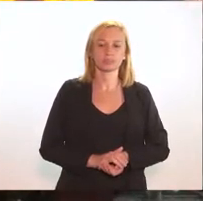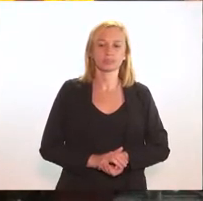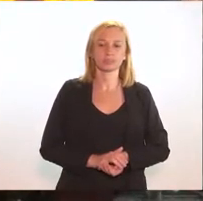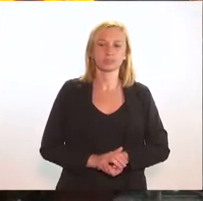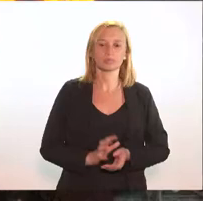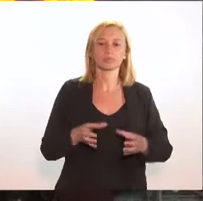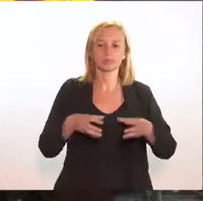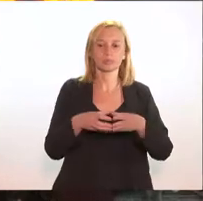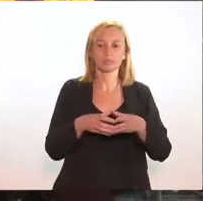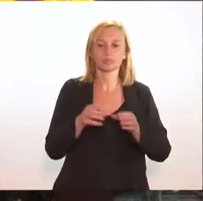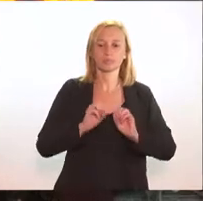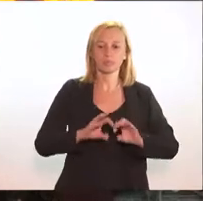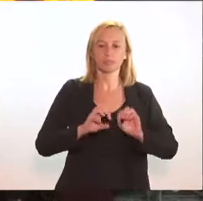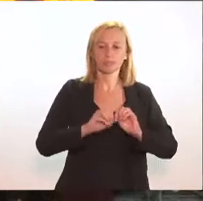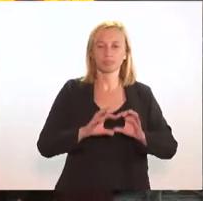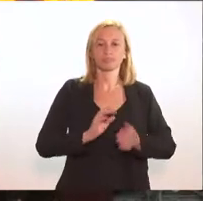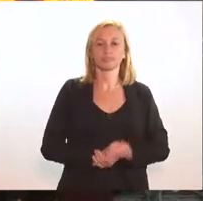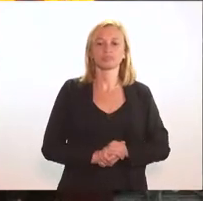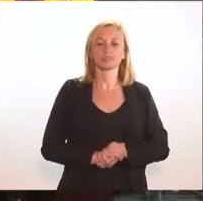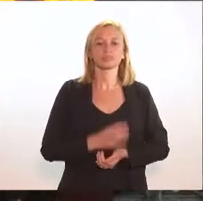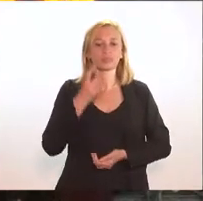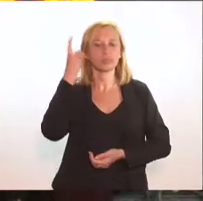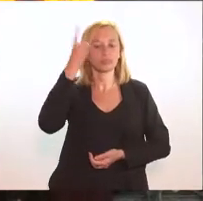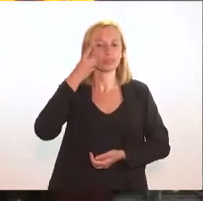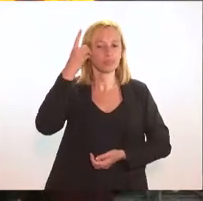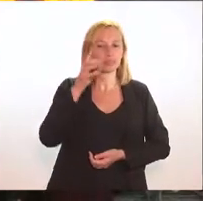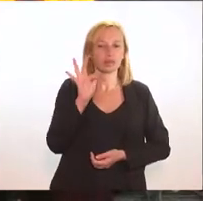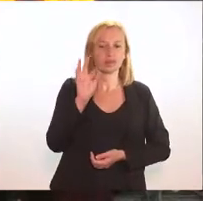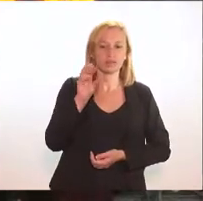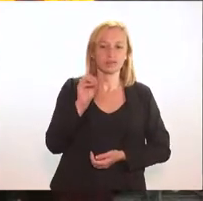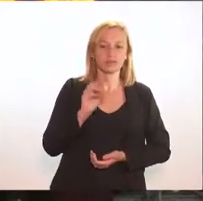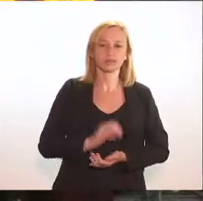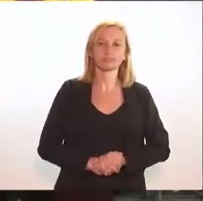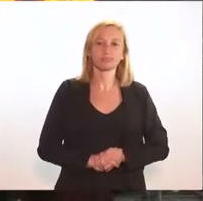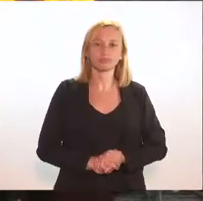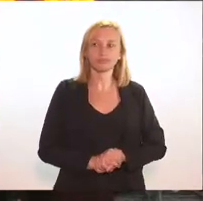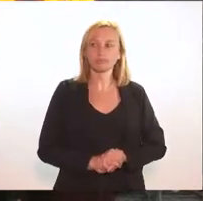Pela Comissão de Educação, deputado Flávio Serafini.